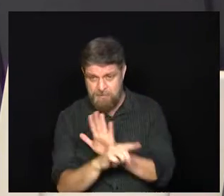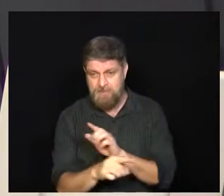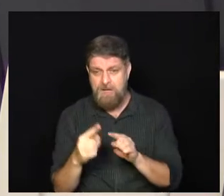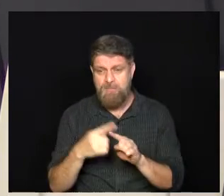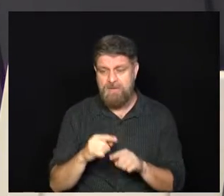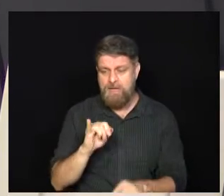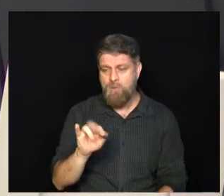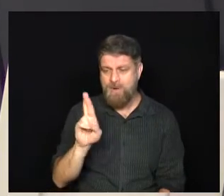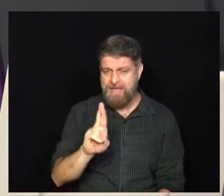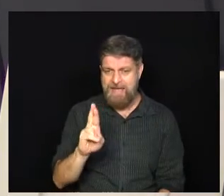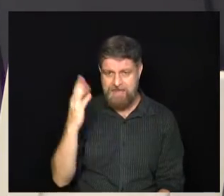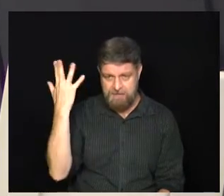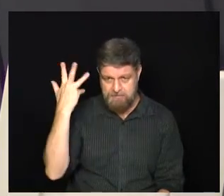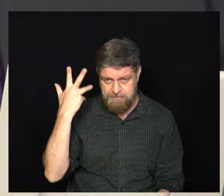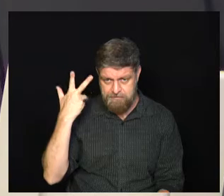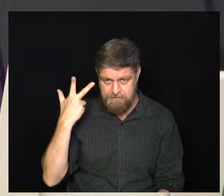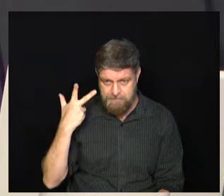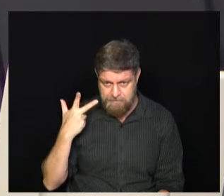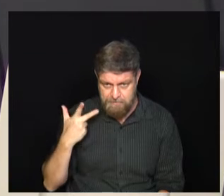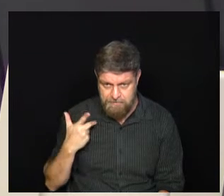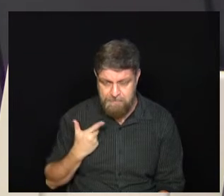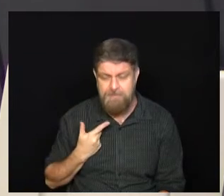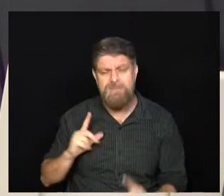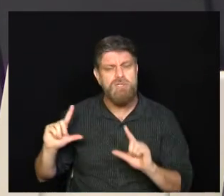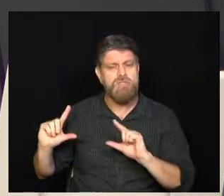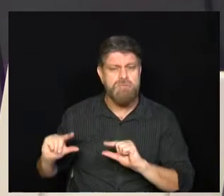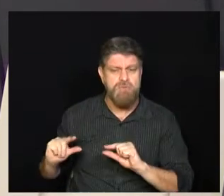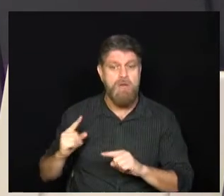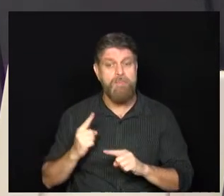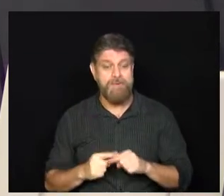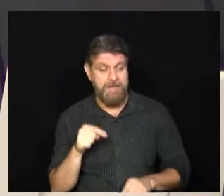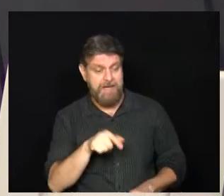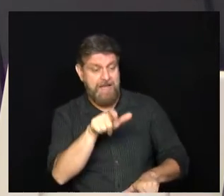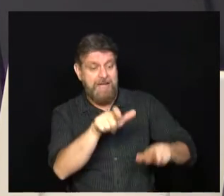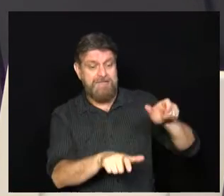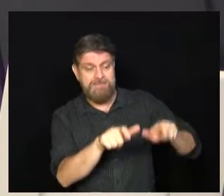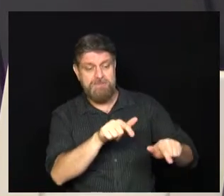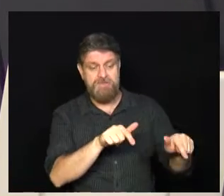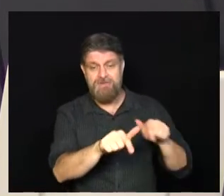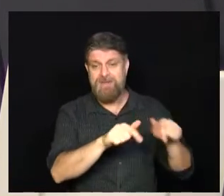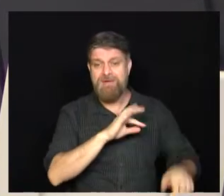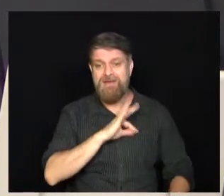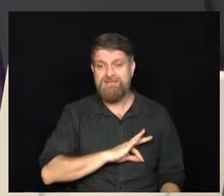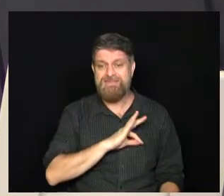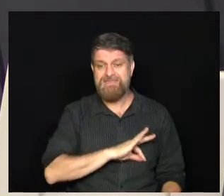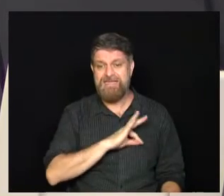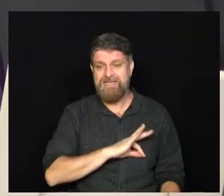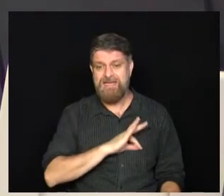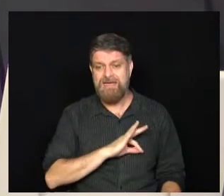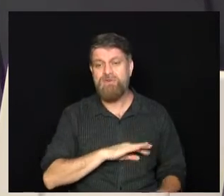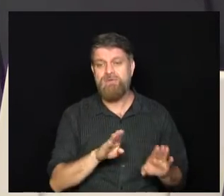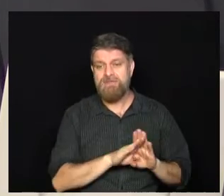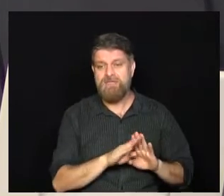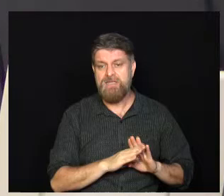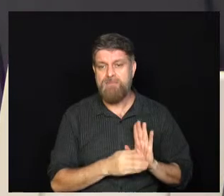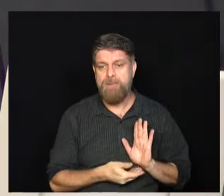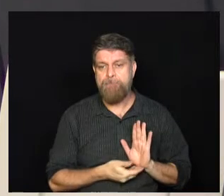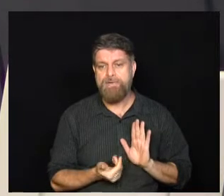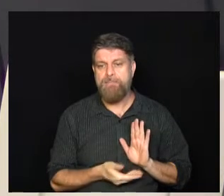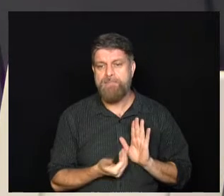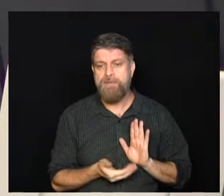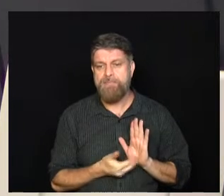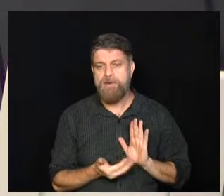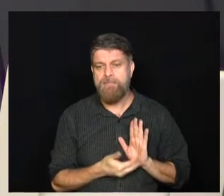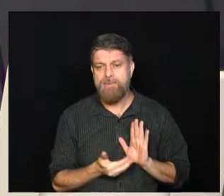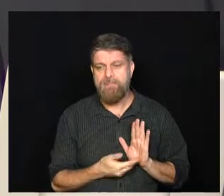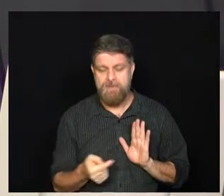já respondeu, está relacionado à renda realmente dos trabalhadores, porque o maior volume aqui, de fato,